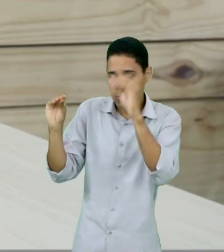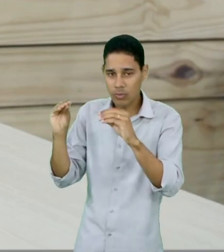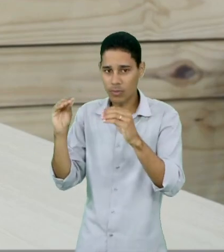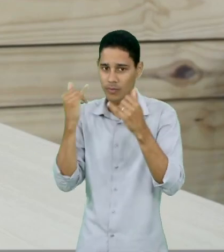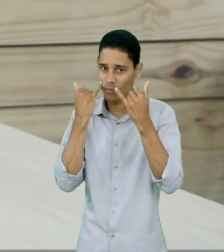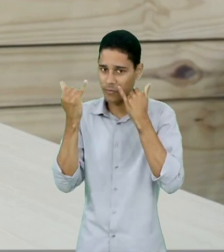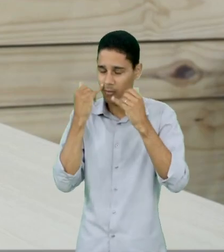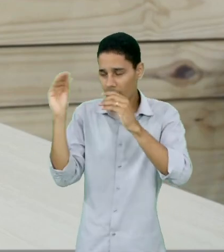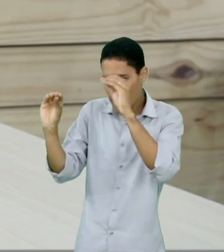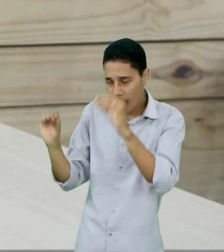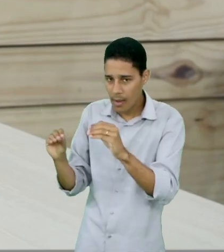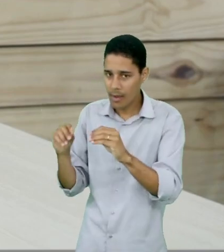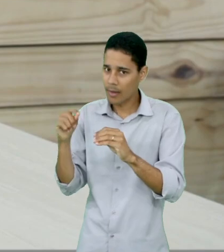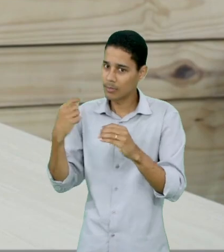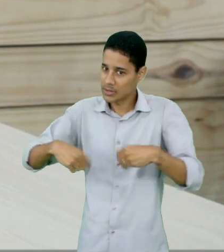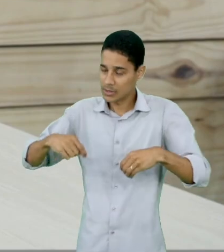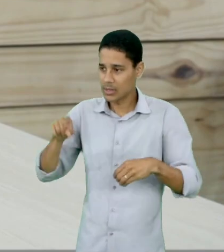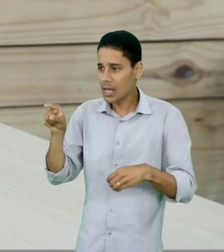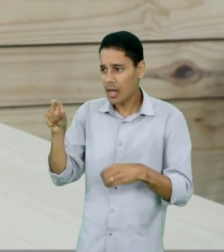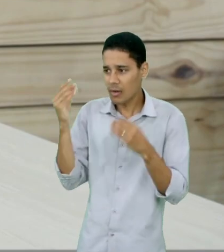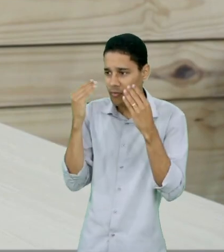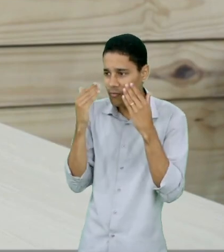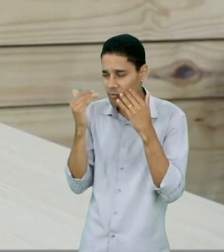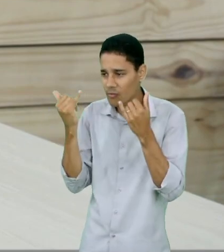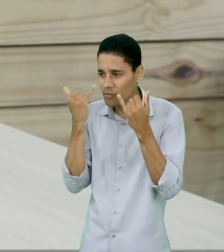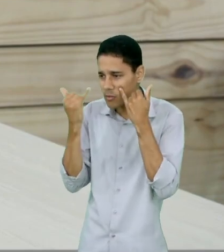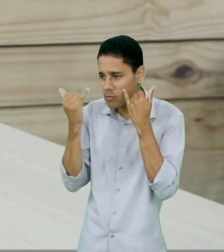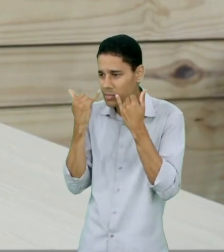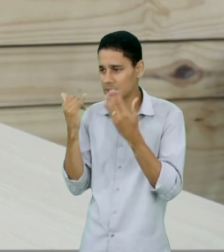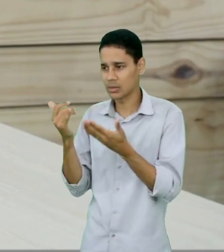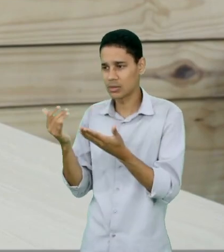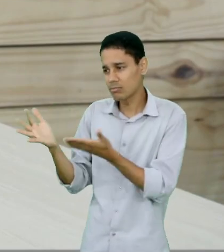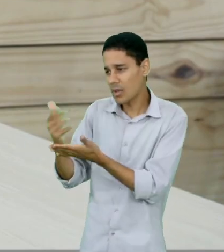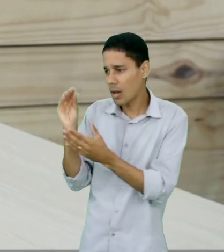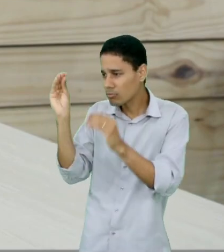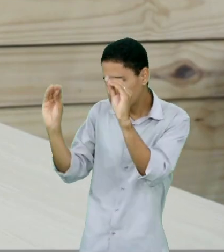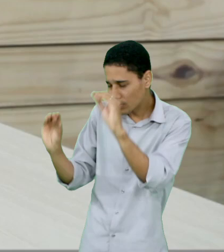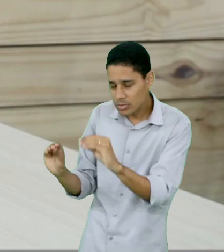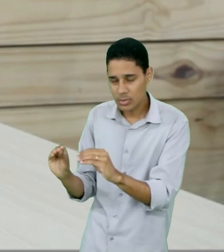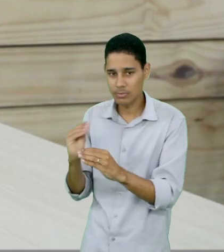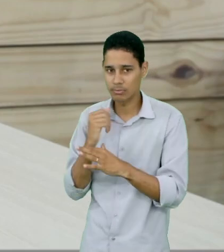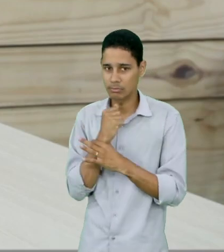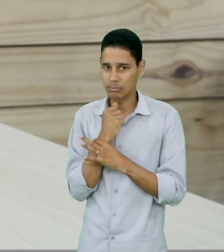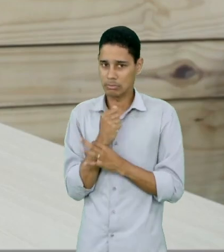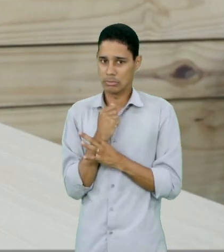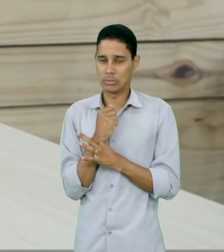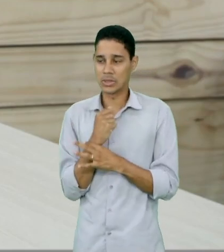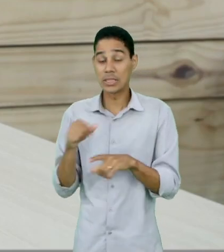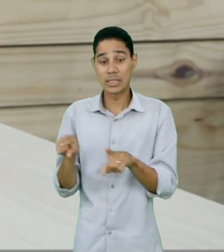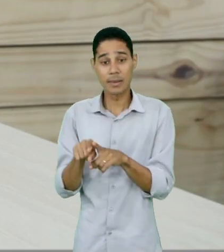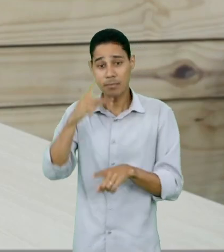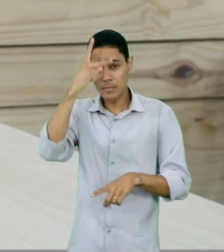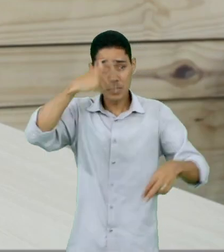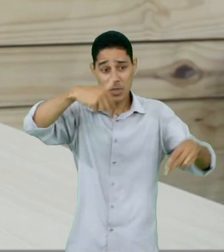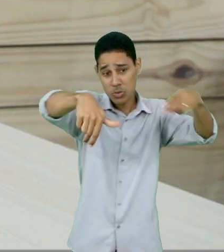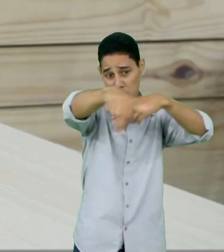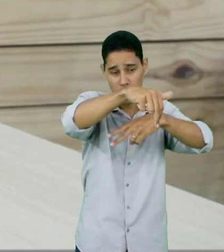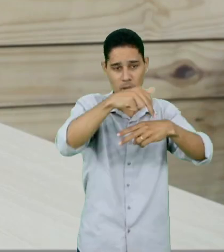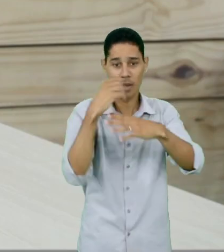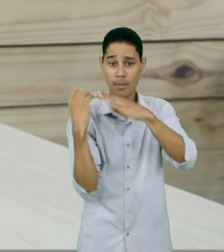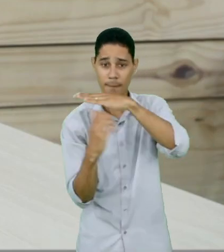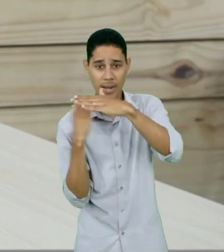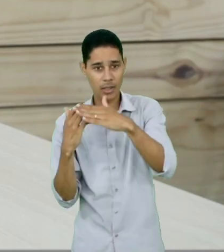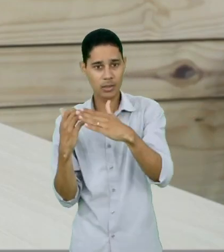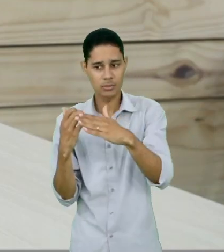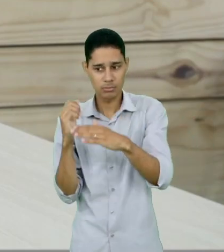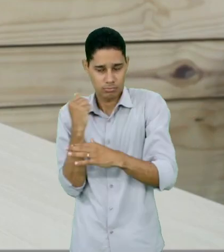como proteger, né? Não só a informação, mas como também os usuários e as corporações que estão envolvidas. Vez ou